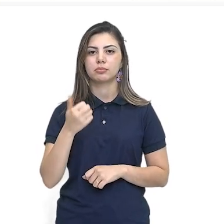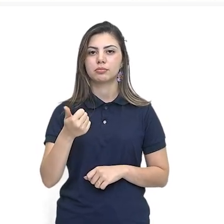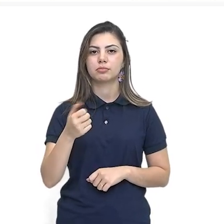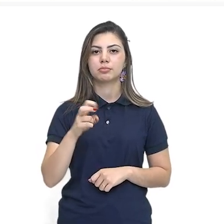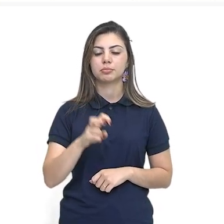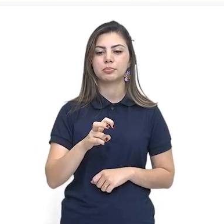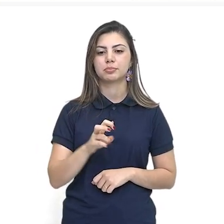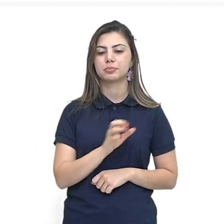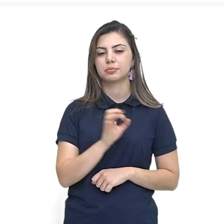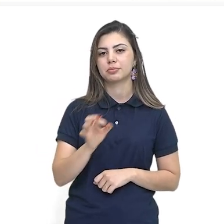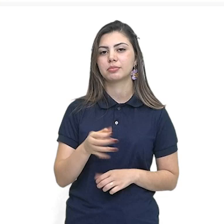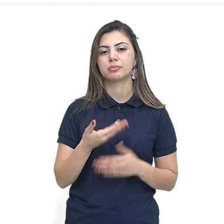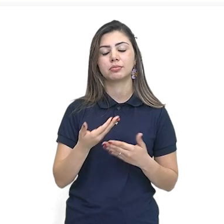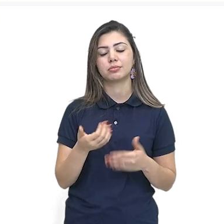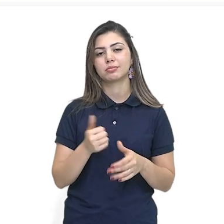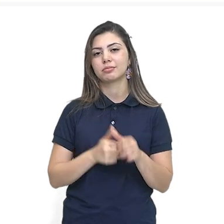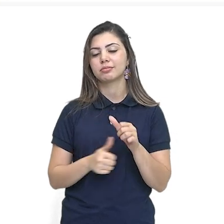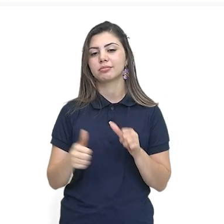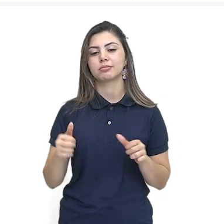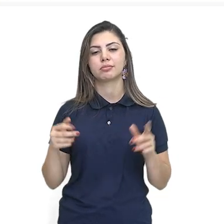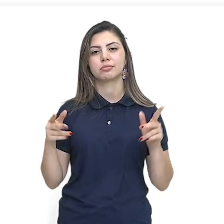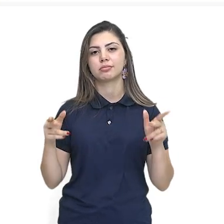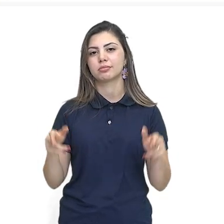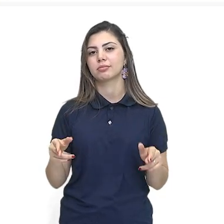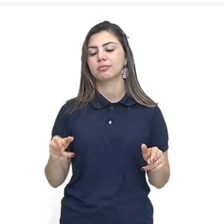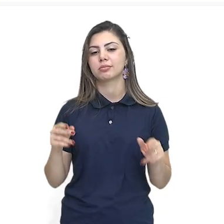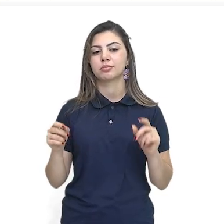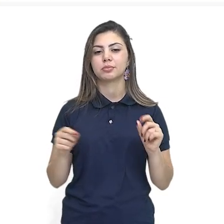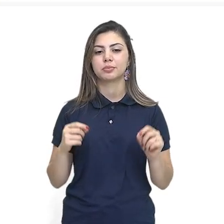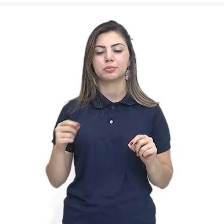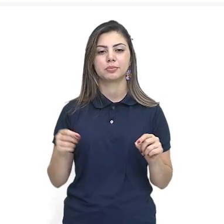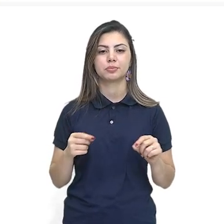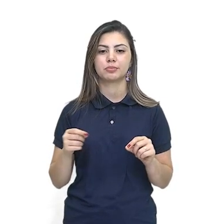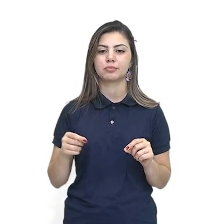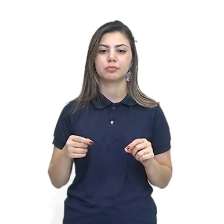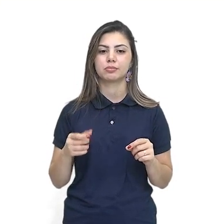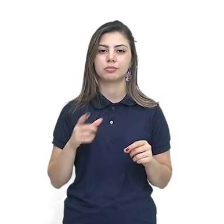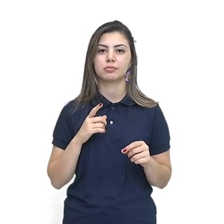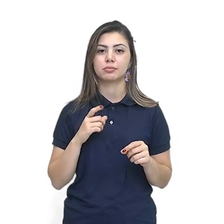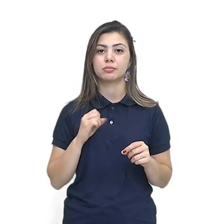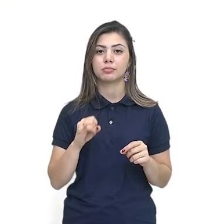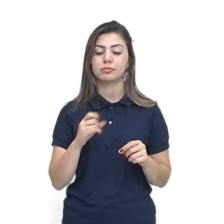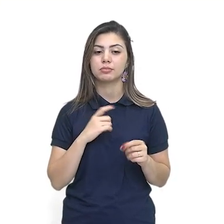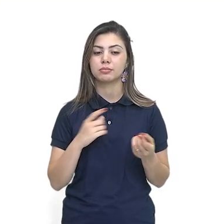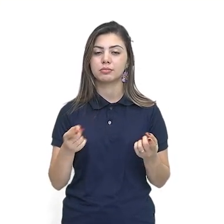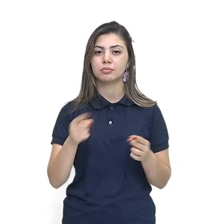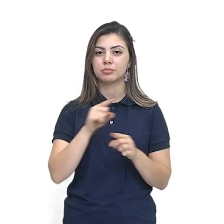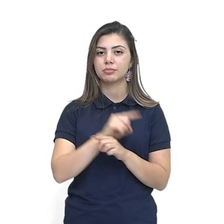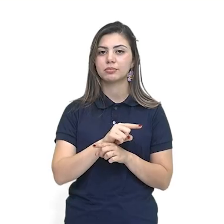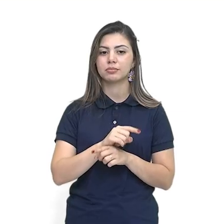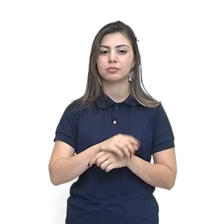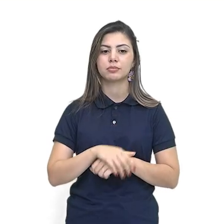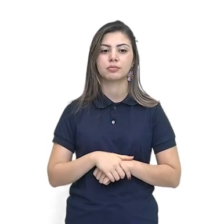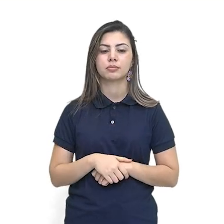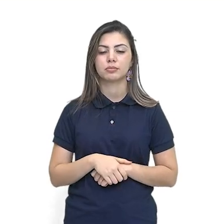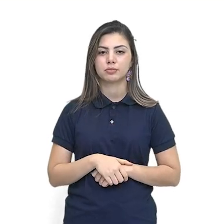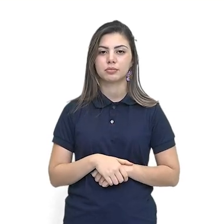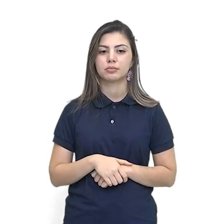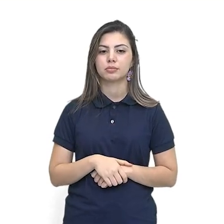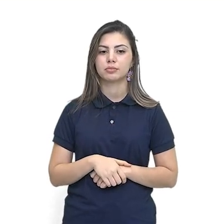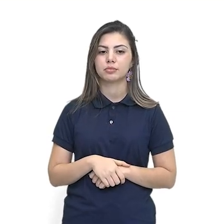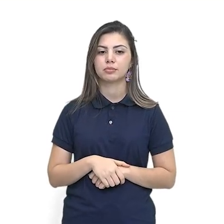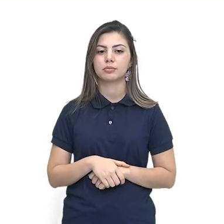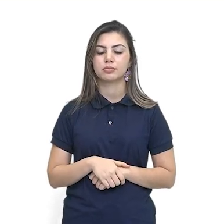15. Que seria o mesmo que nós tivéssemos aqui, o inverso, né? Que vai recair